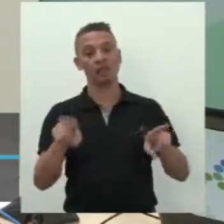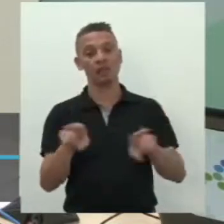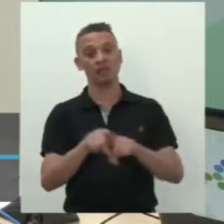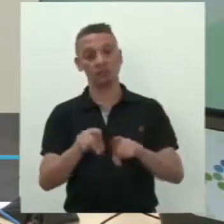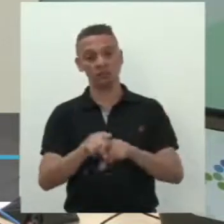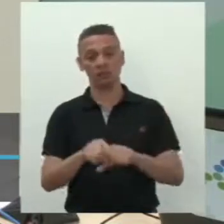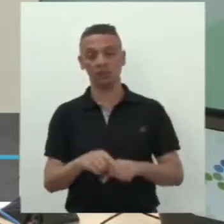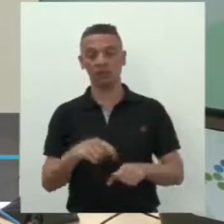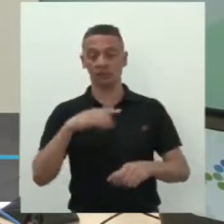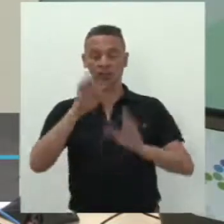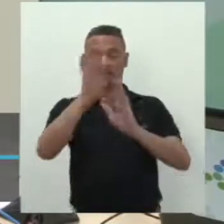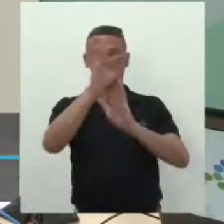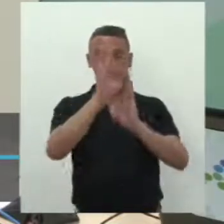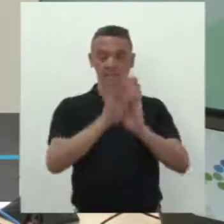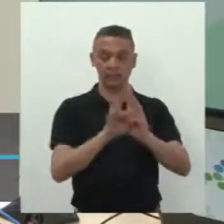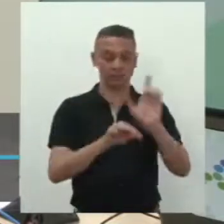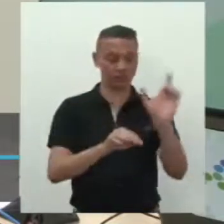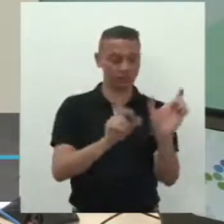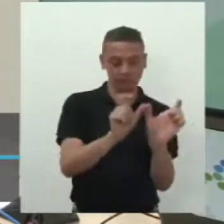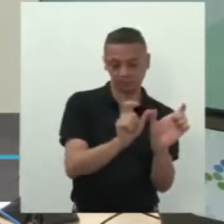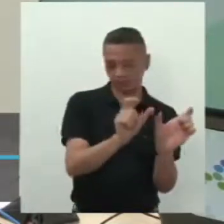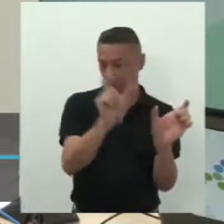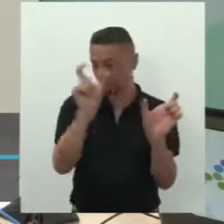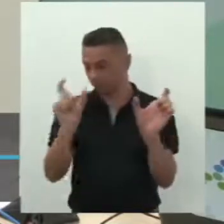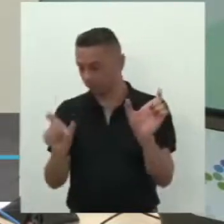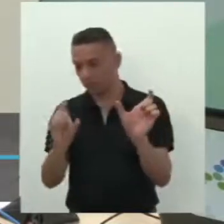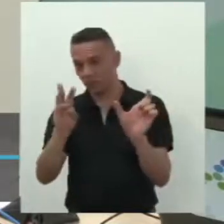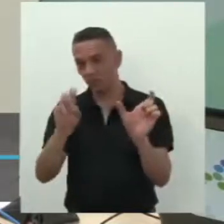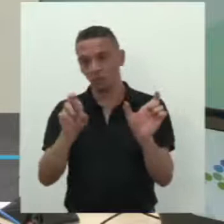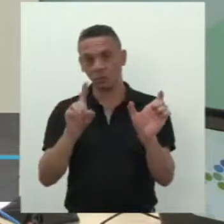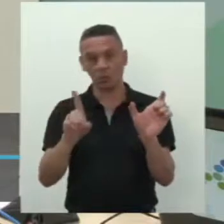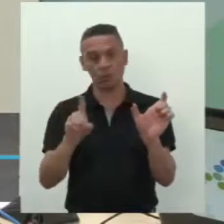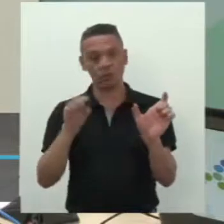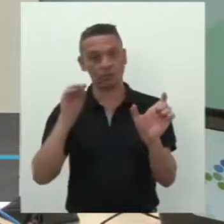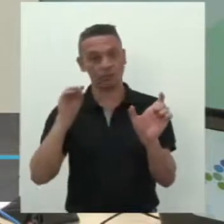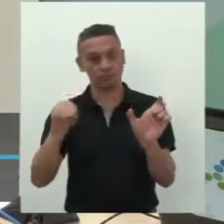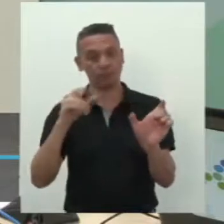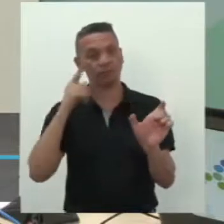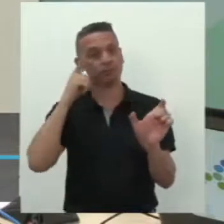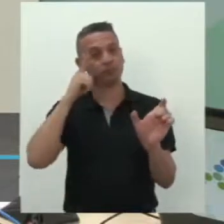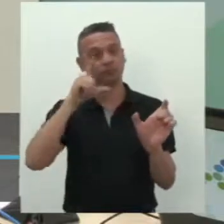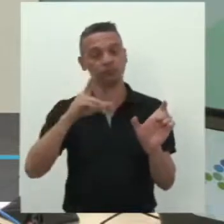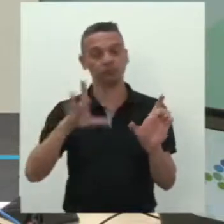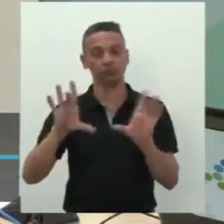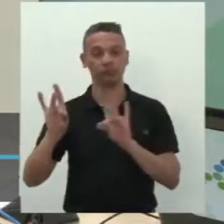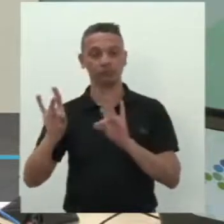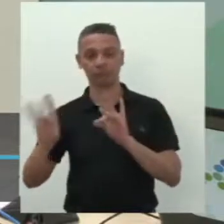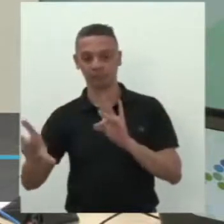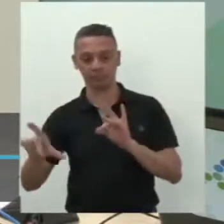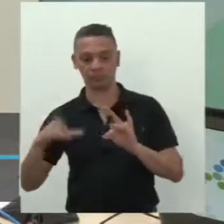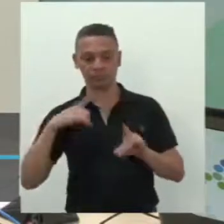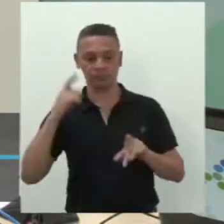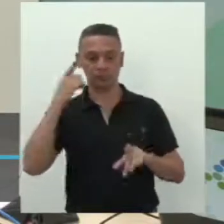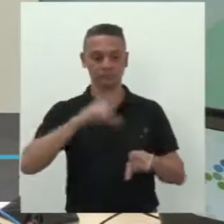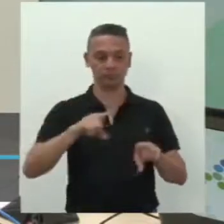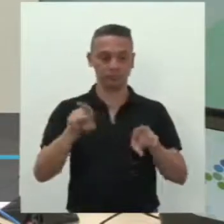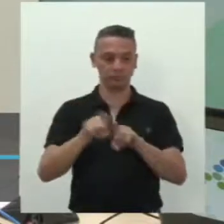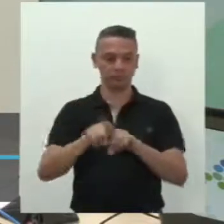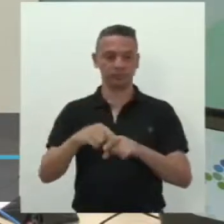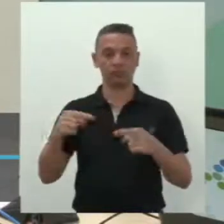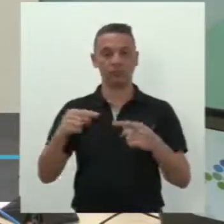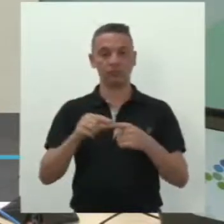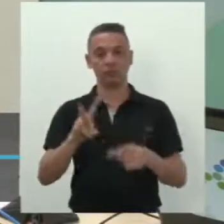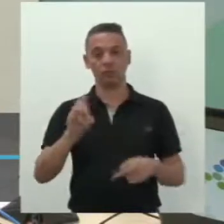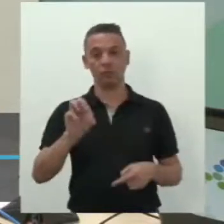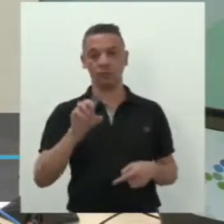você tem um texto dentro do PowerPoint e quer jogar dentro do Word, seleciona o texto, botão direito copiar ou Ctrl C, abre o